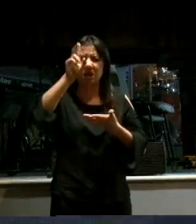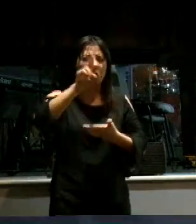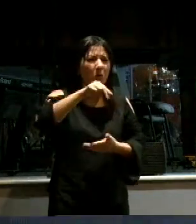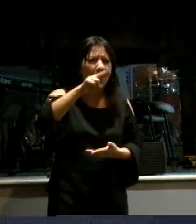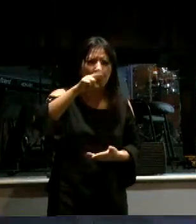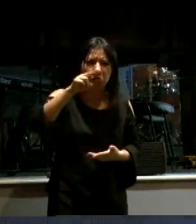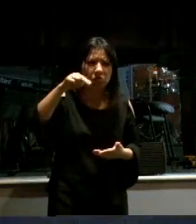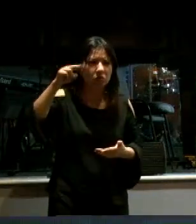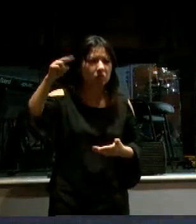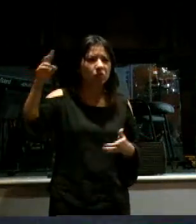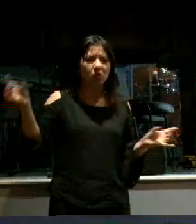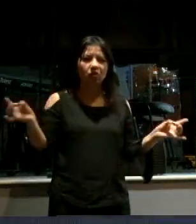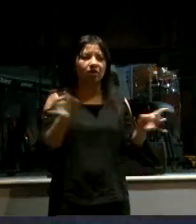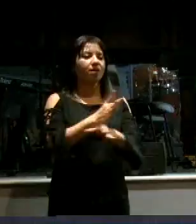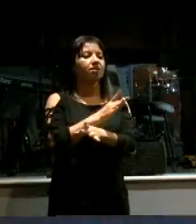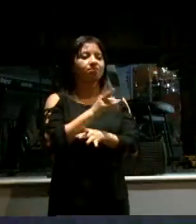despreparado.